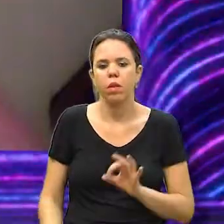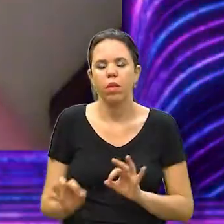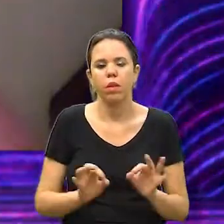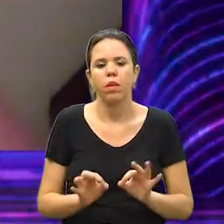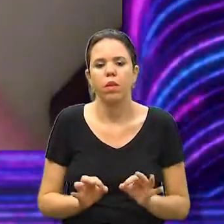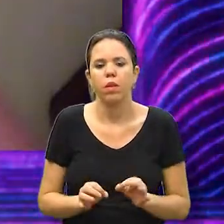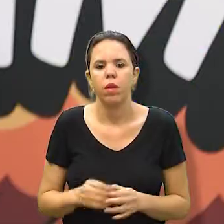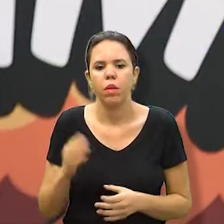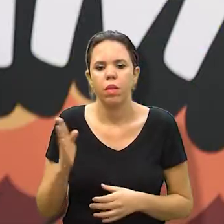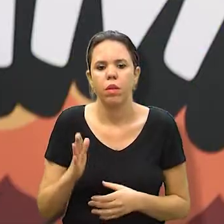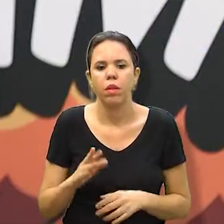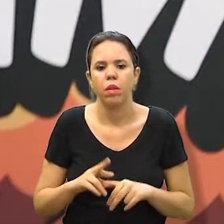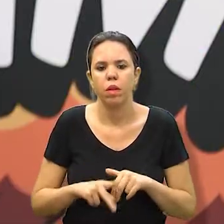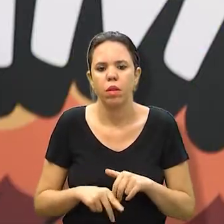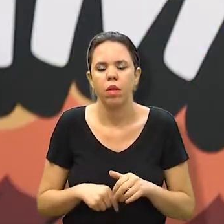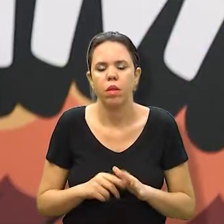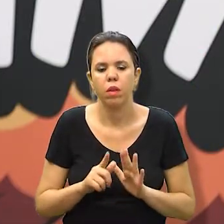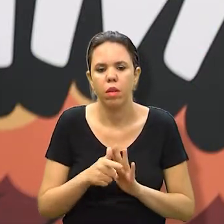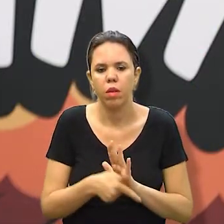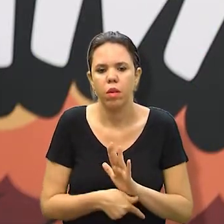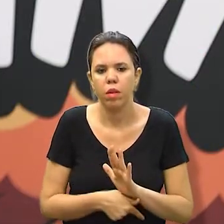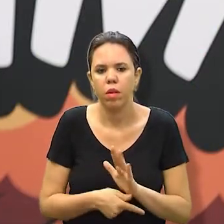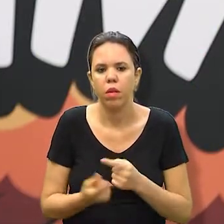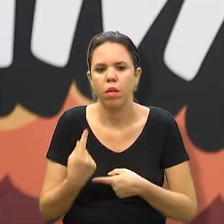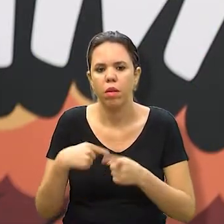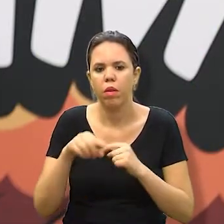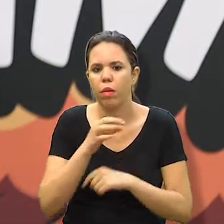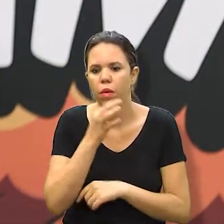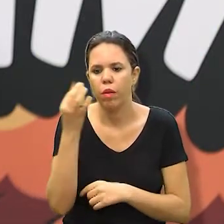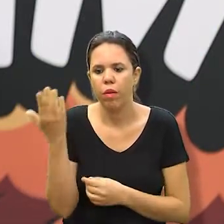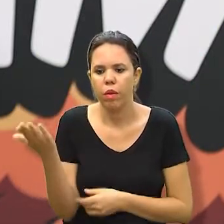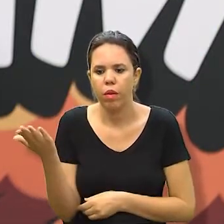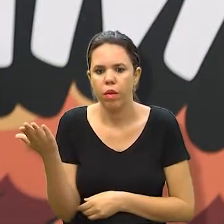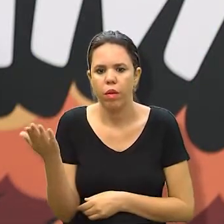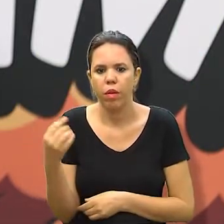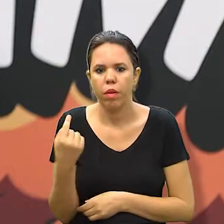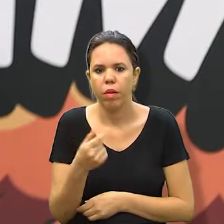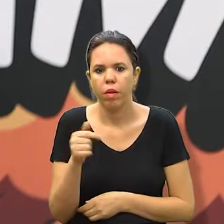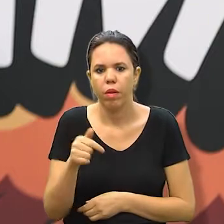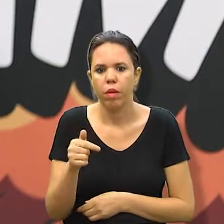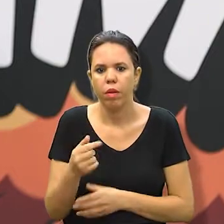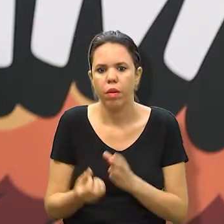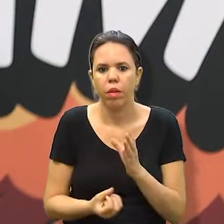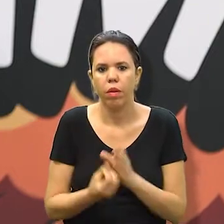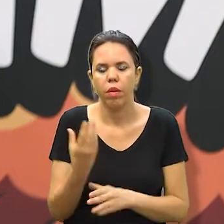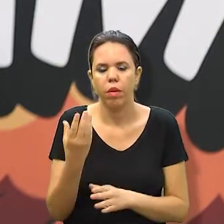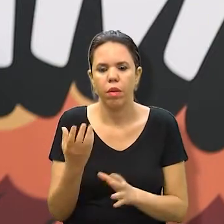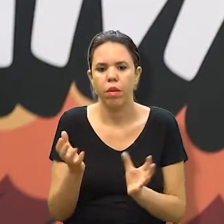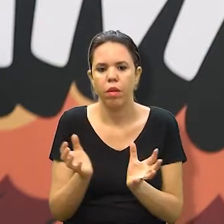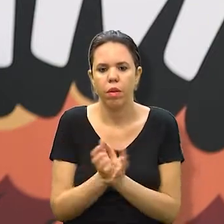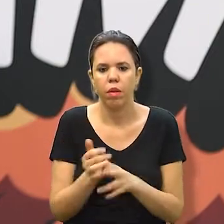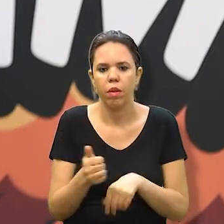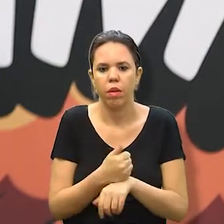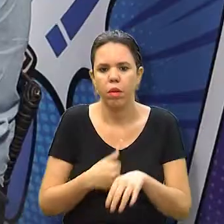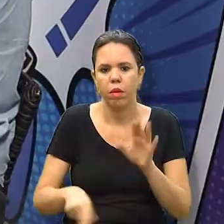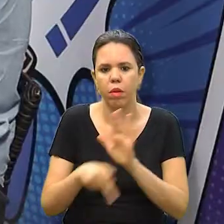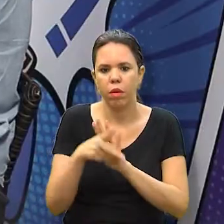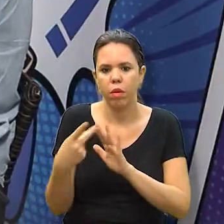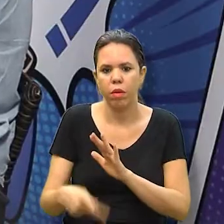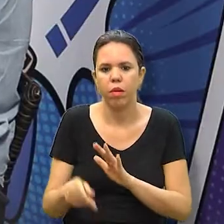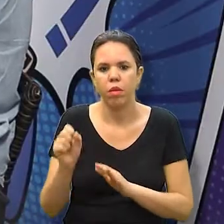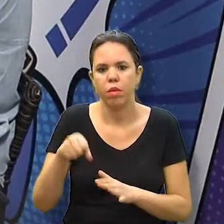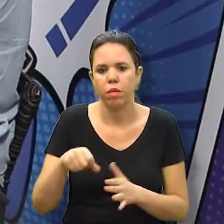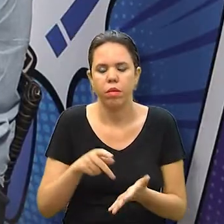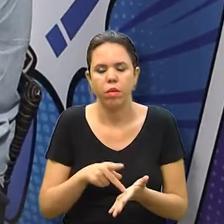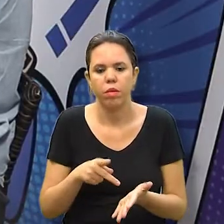aqui no Brasil, né? Sensacional. É a possibilidade, então, de a gente criar um acervo próprio.